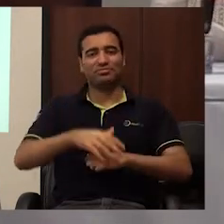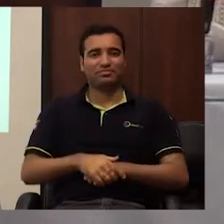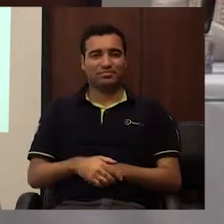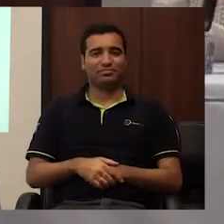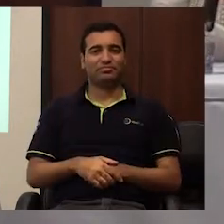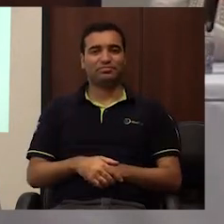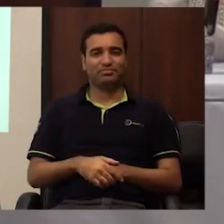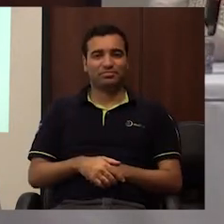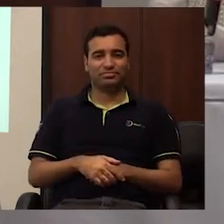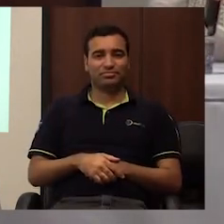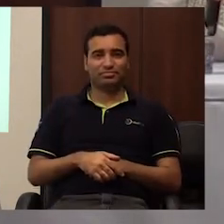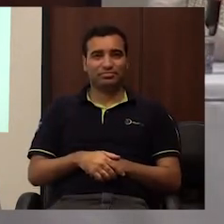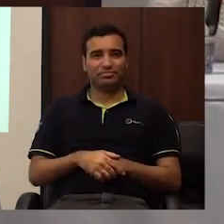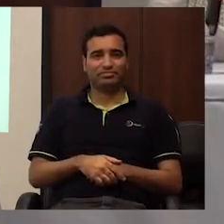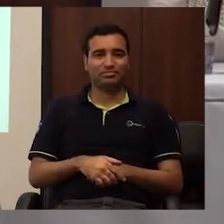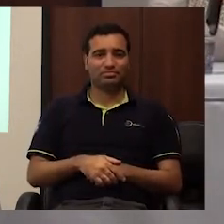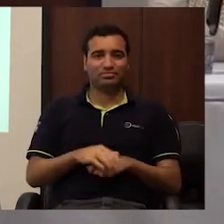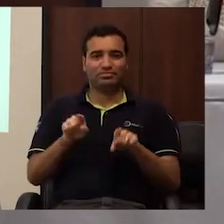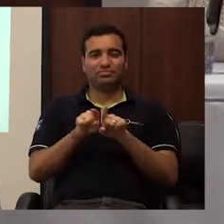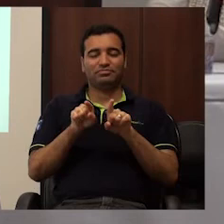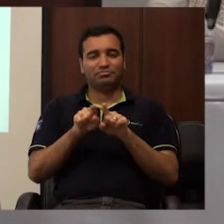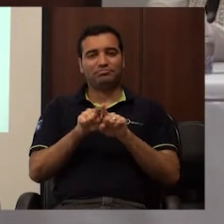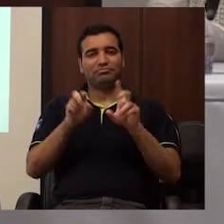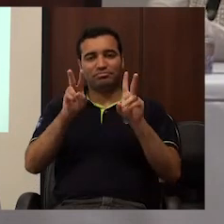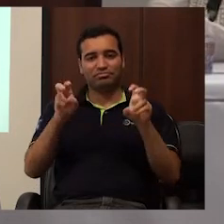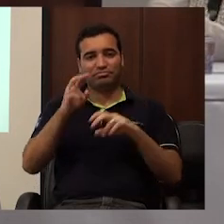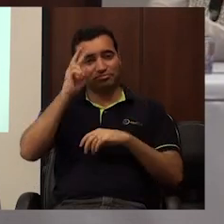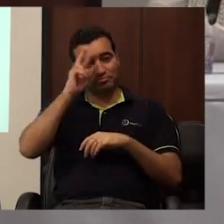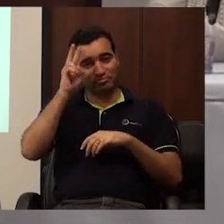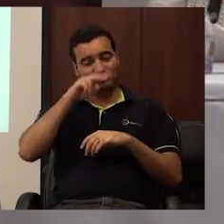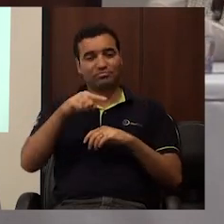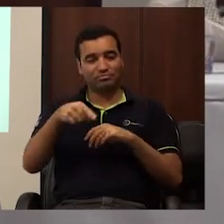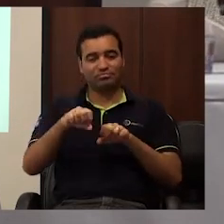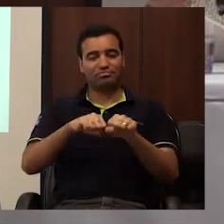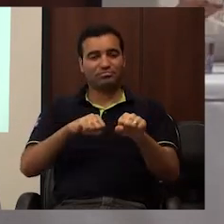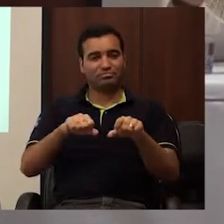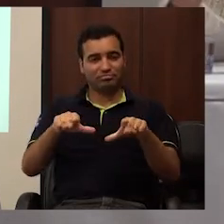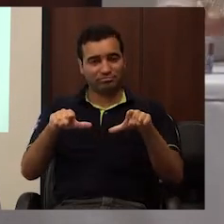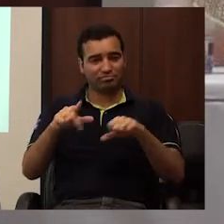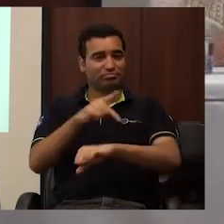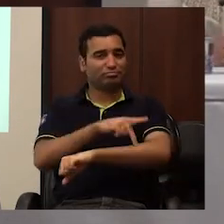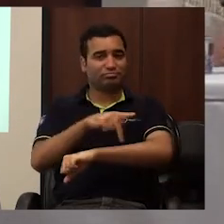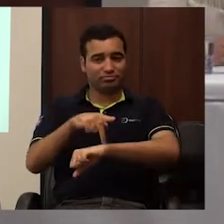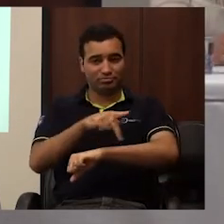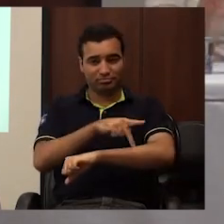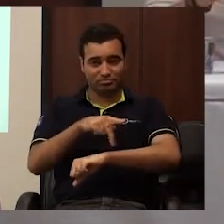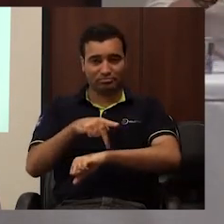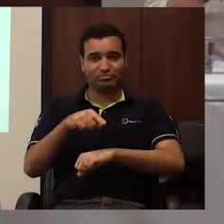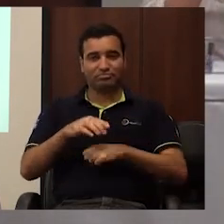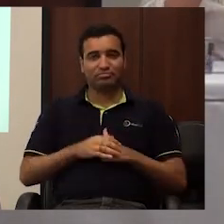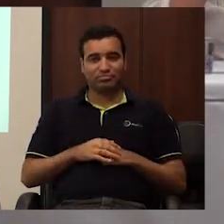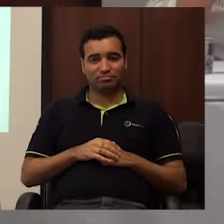de história, né, a formação, né, do pedagogo, que é objeto aqui das